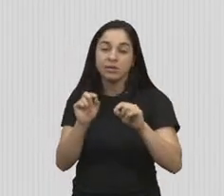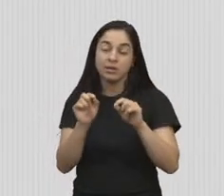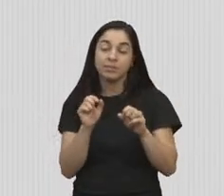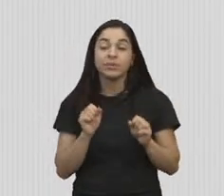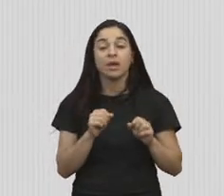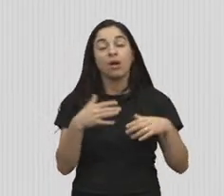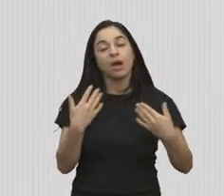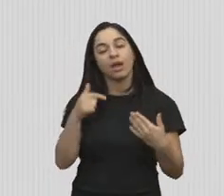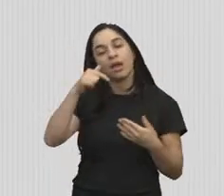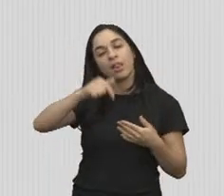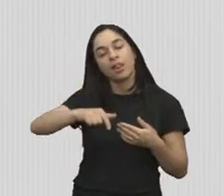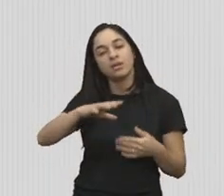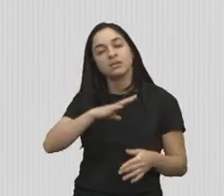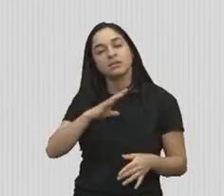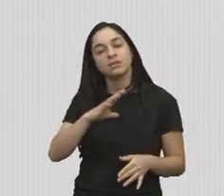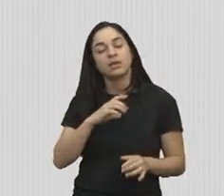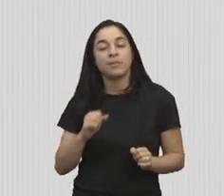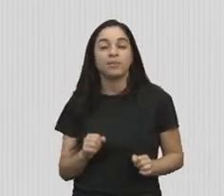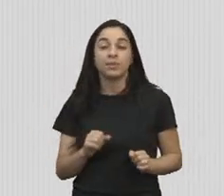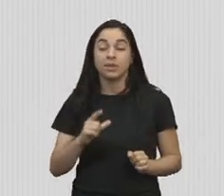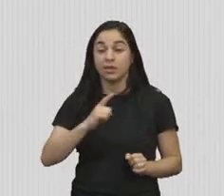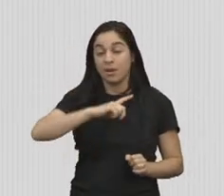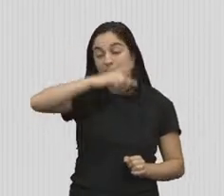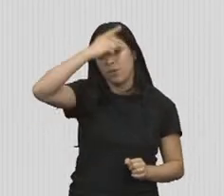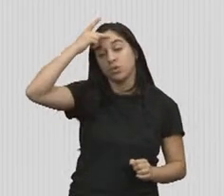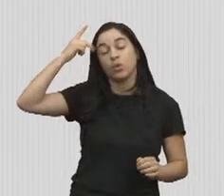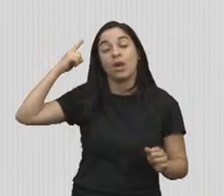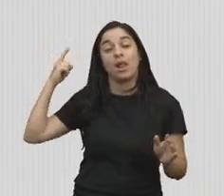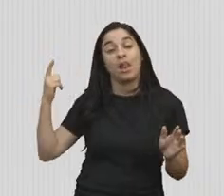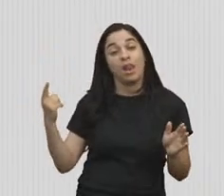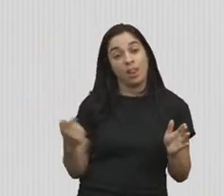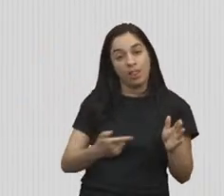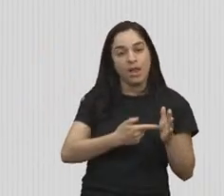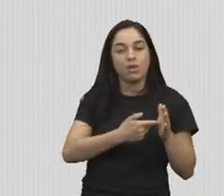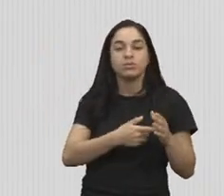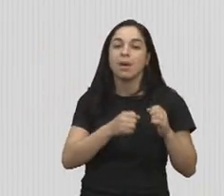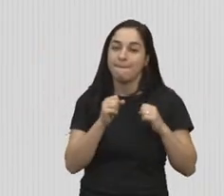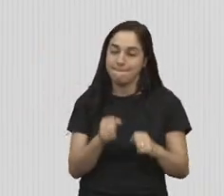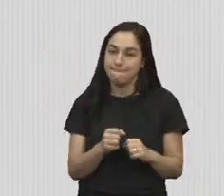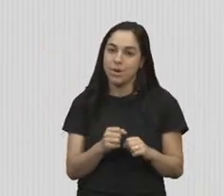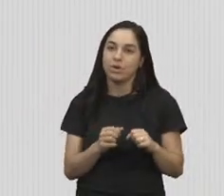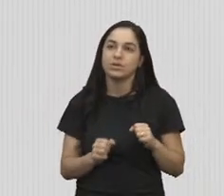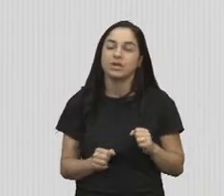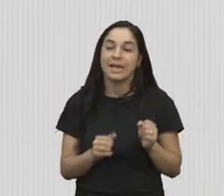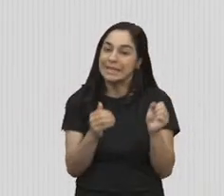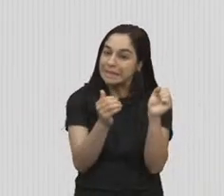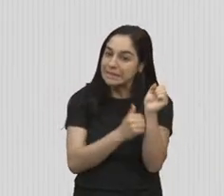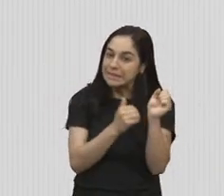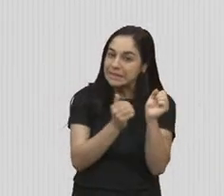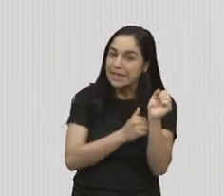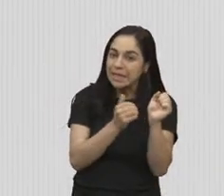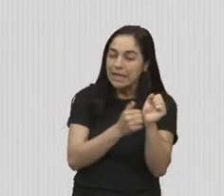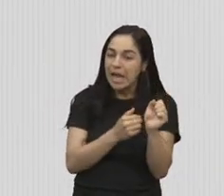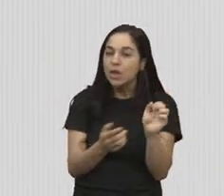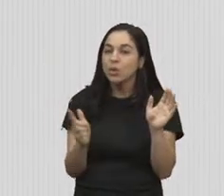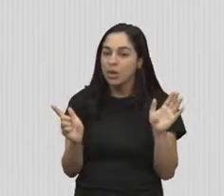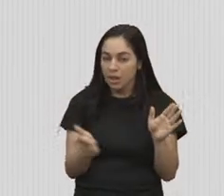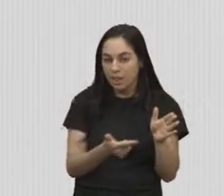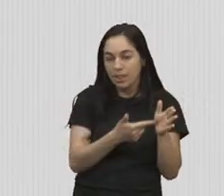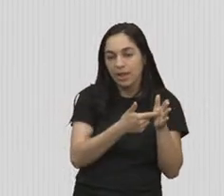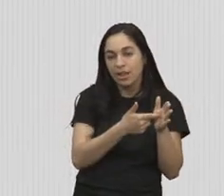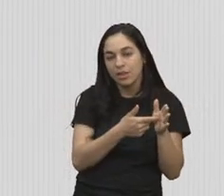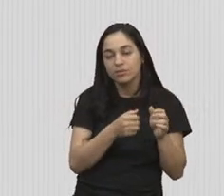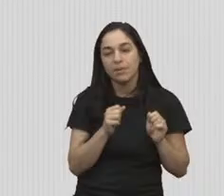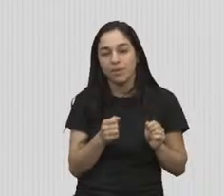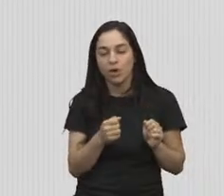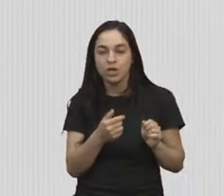no município? Nós recebemos denúncias, né, que elas podem ser feitas anônimas, através dos canais de atendimento da prefeitura. O